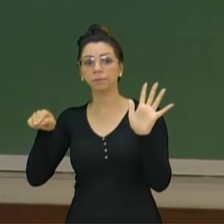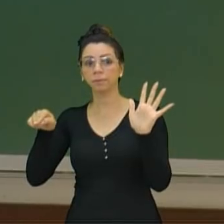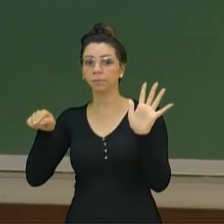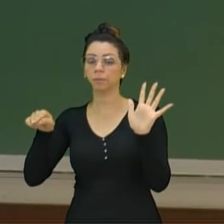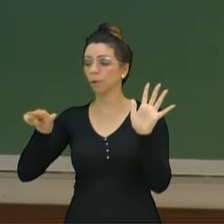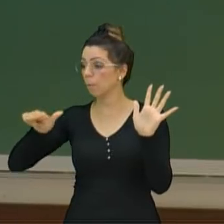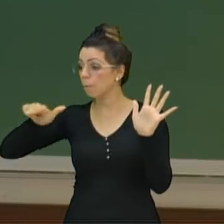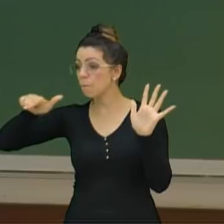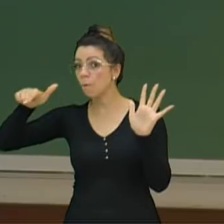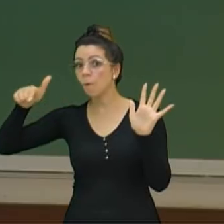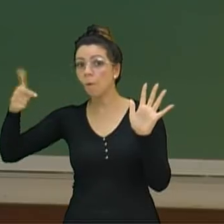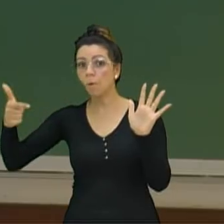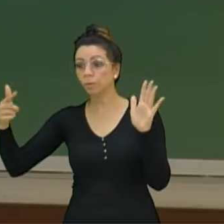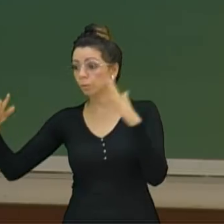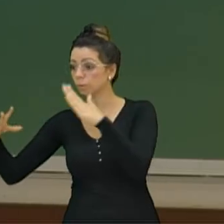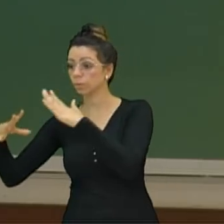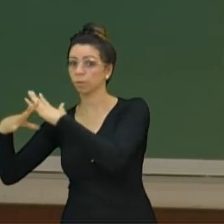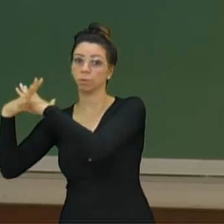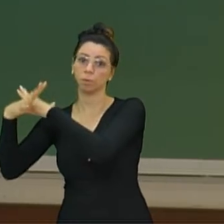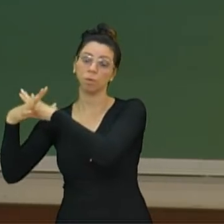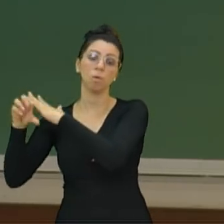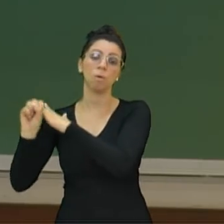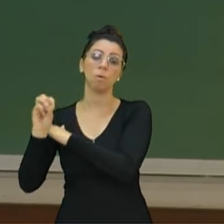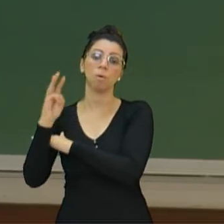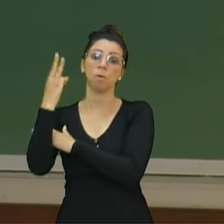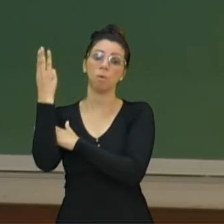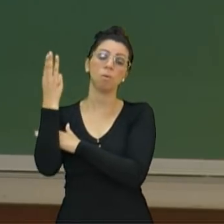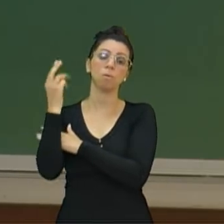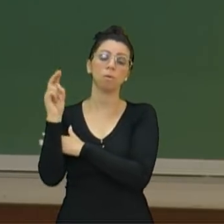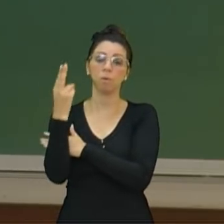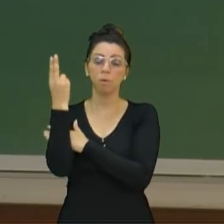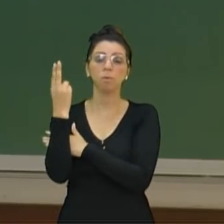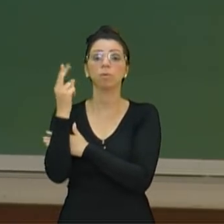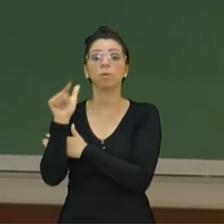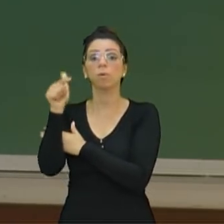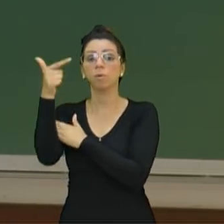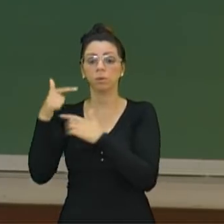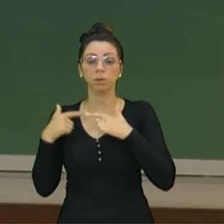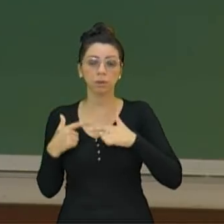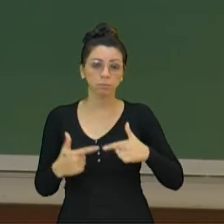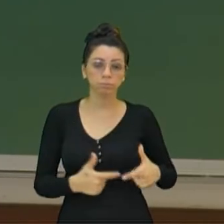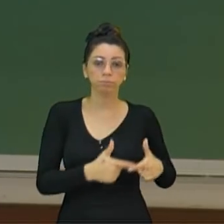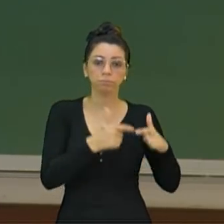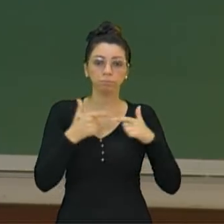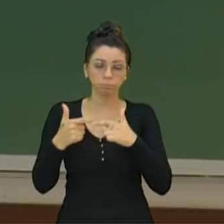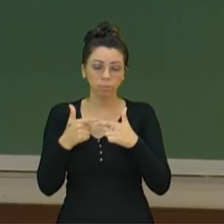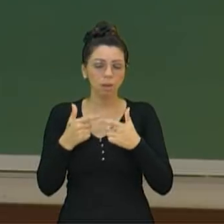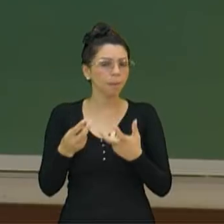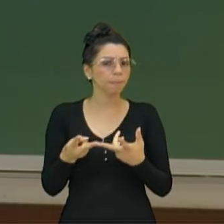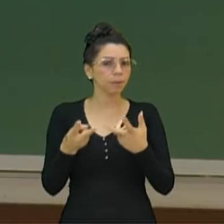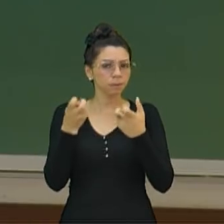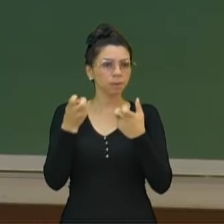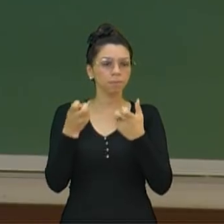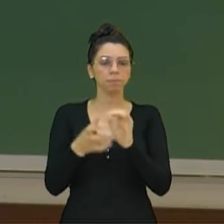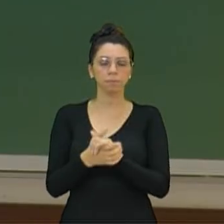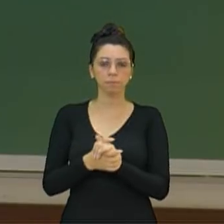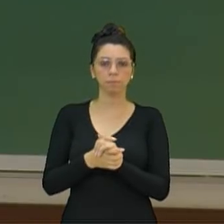um outro neurônio ou uma outra parte, uma outra região do nosso corpo. Então percebam que o sentido é